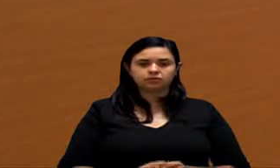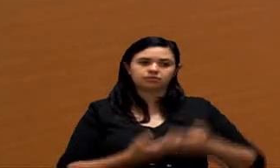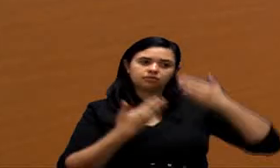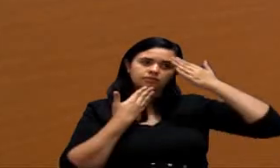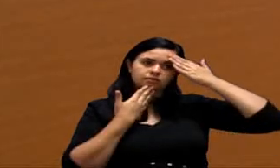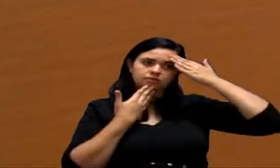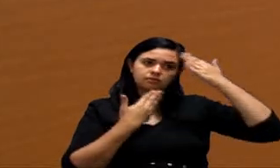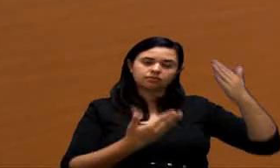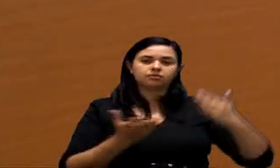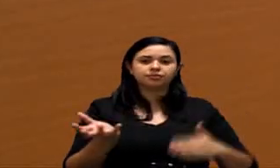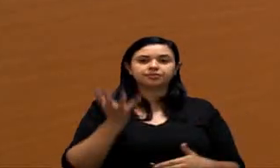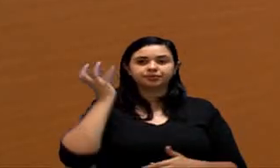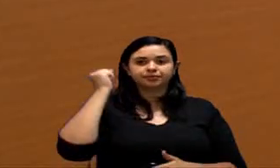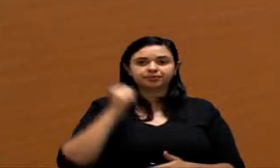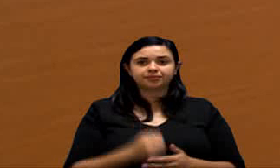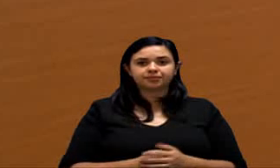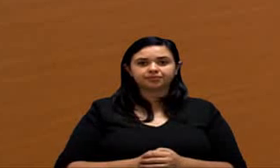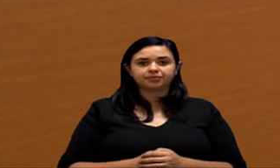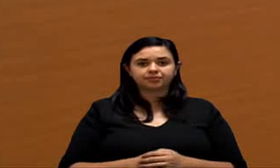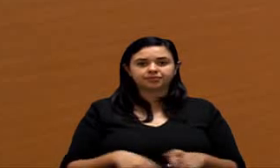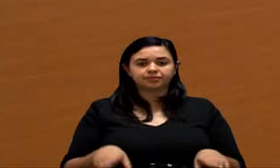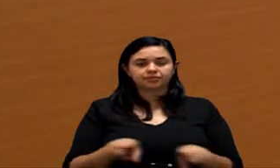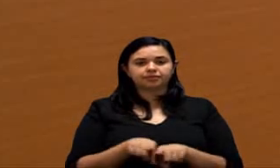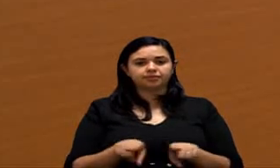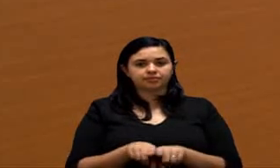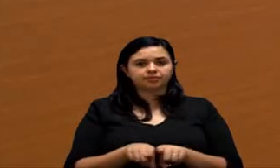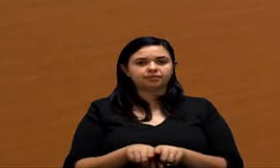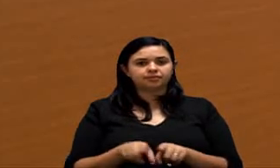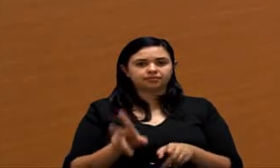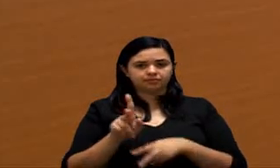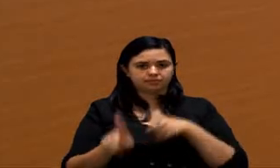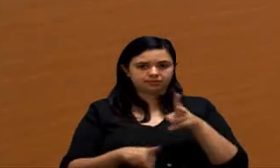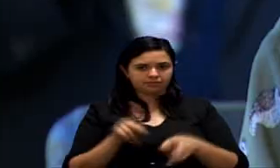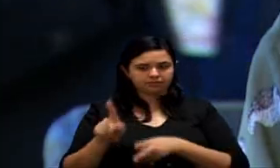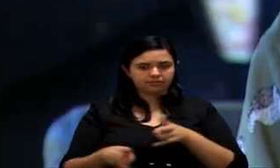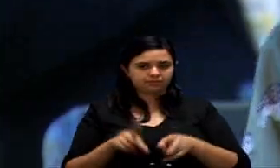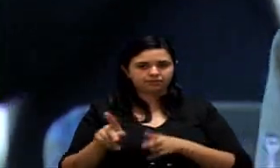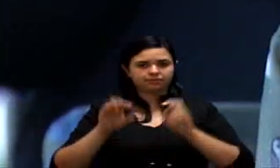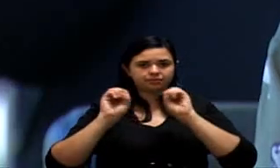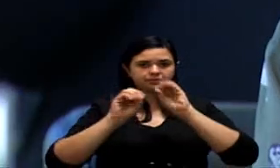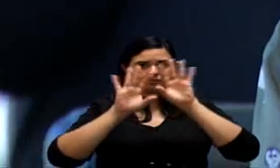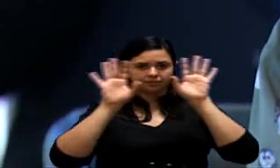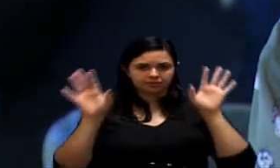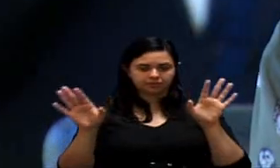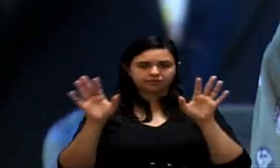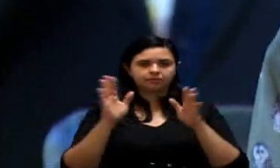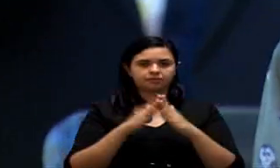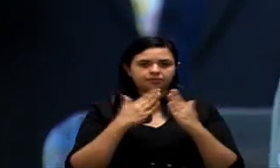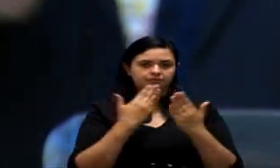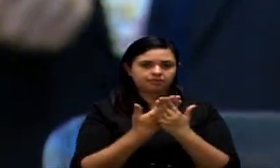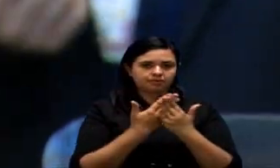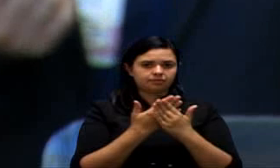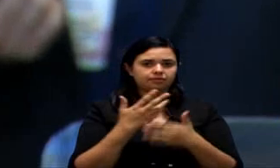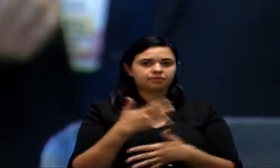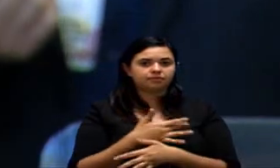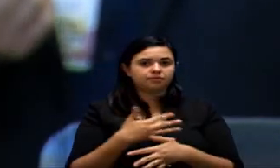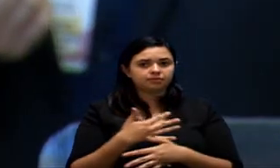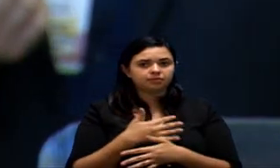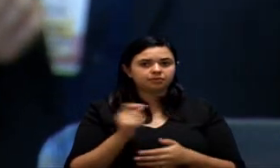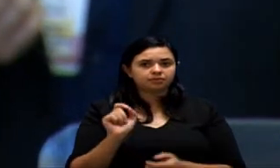Obrigada, vereador. Acho que a discussão nossa de políticas e transparências nas escolas municipais, em relação